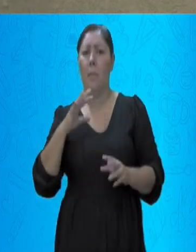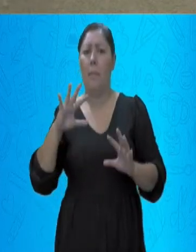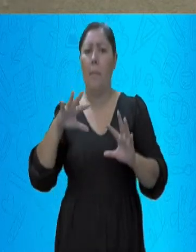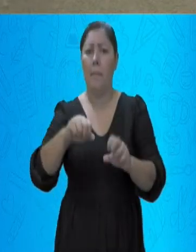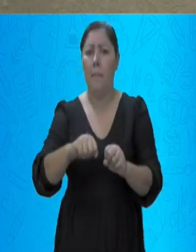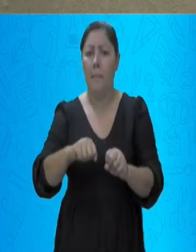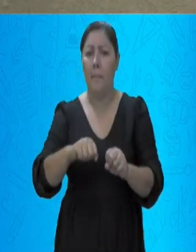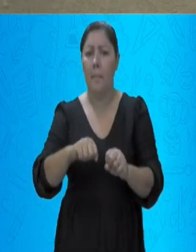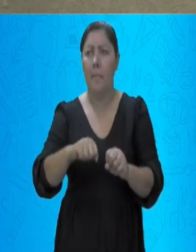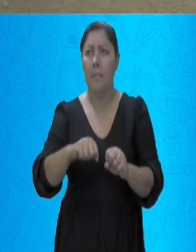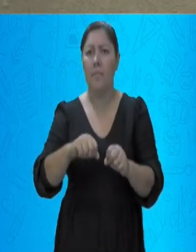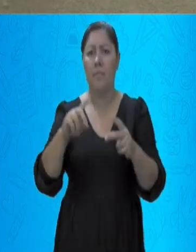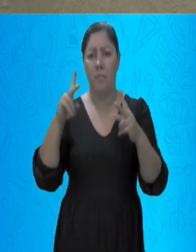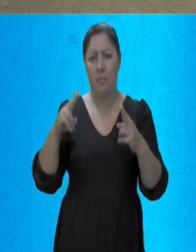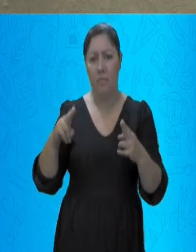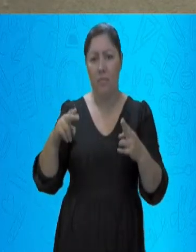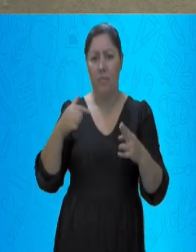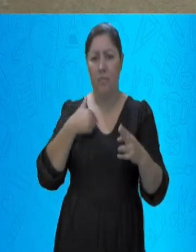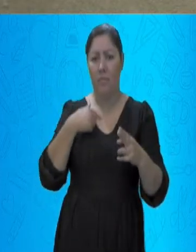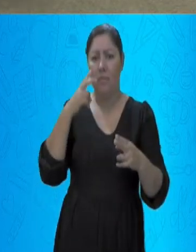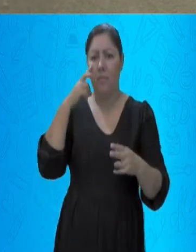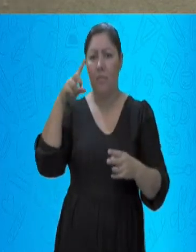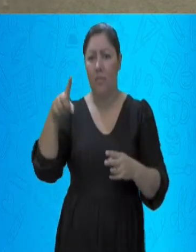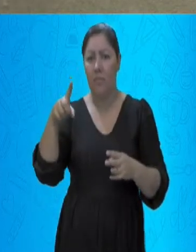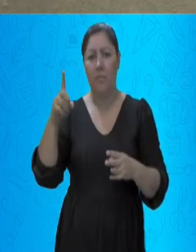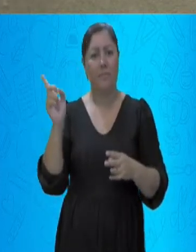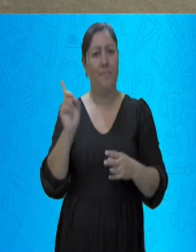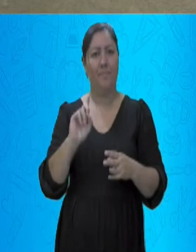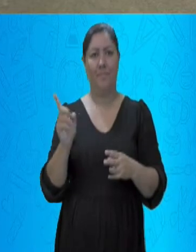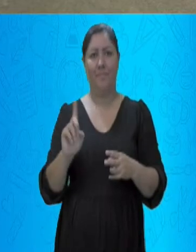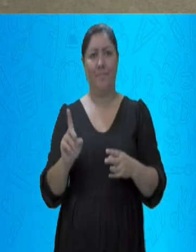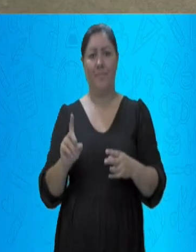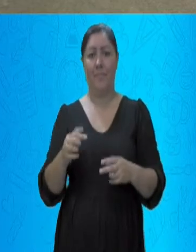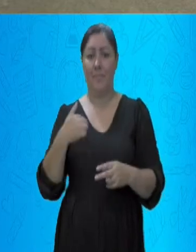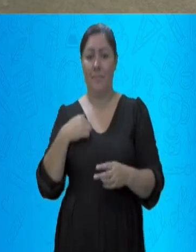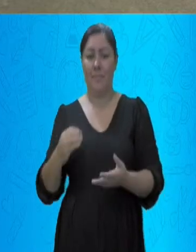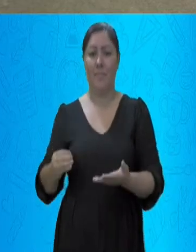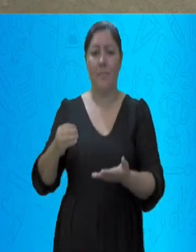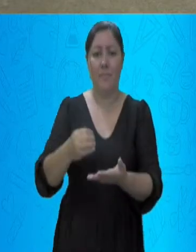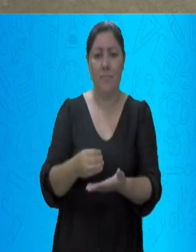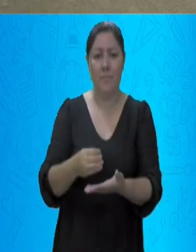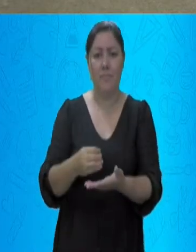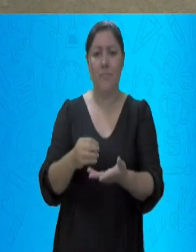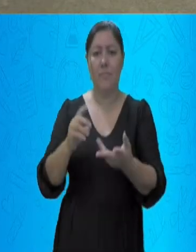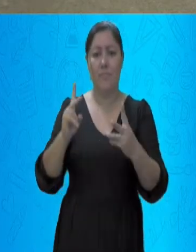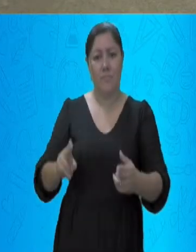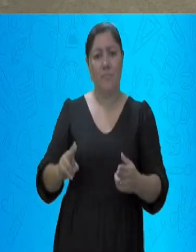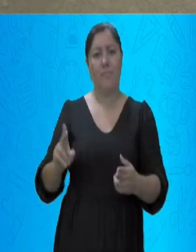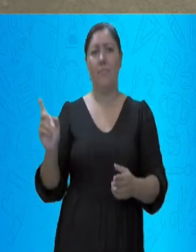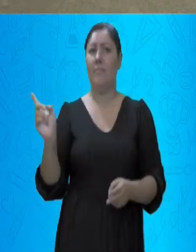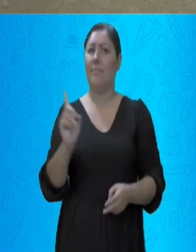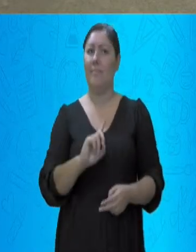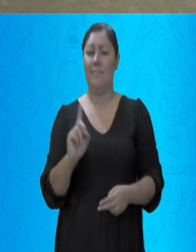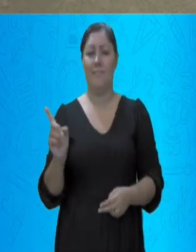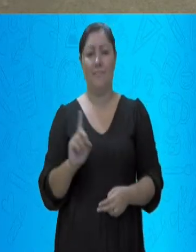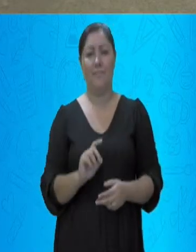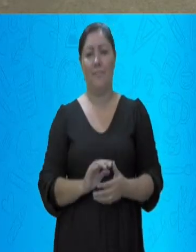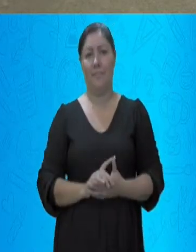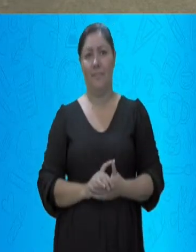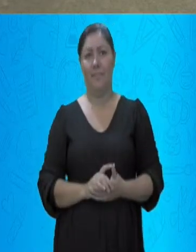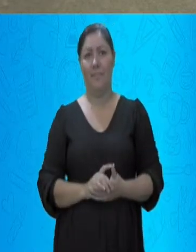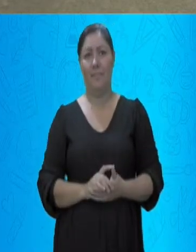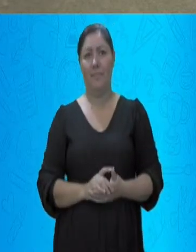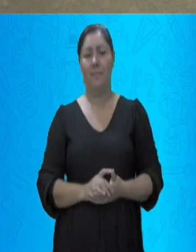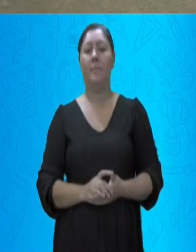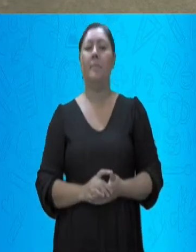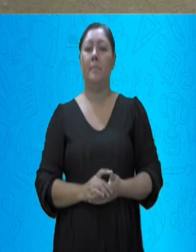mesma coisa de eu enxerguei. Eu coloquei, não é a mesma coisa. Então, quer dizer, a gente precisa entender que sinônimos